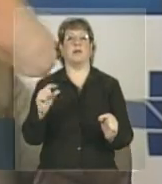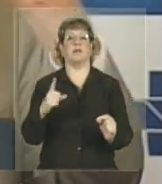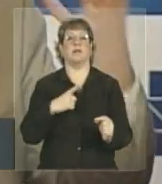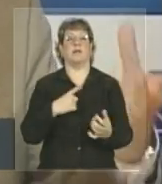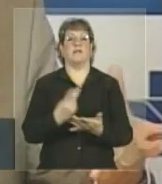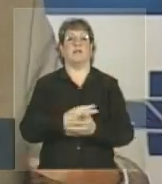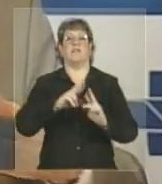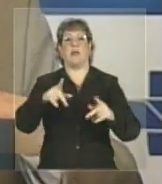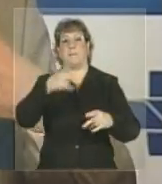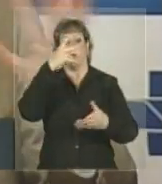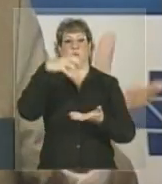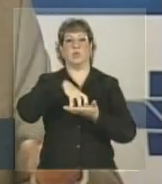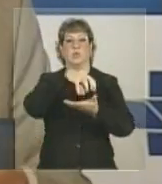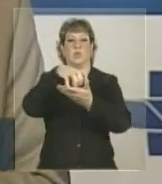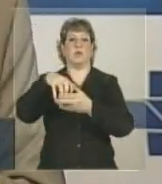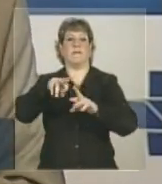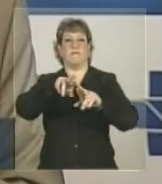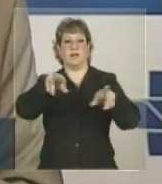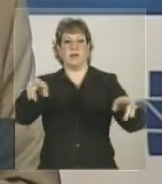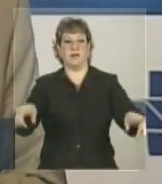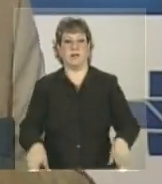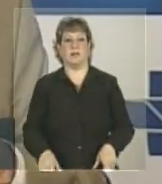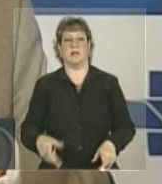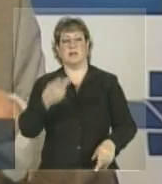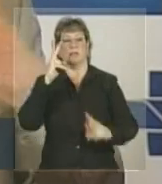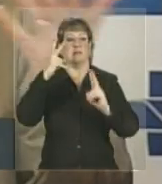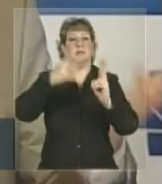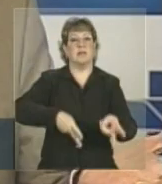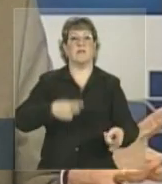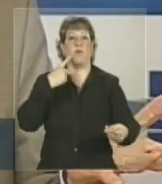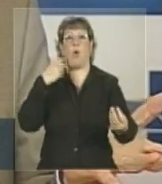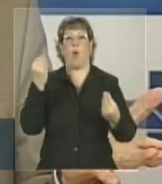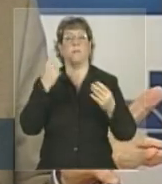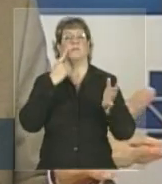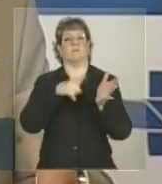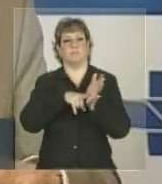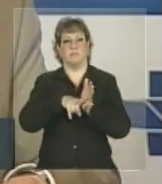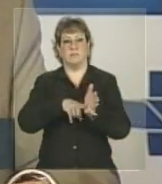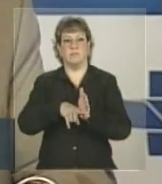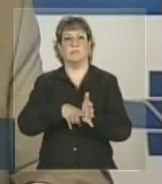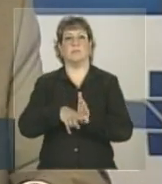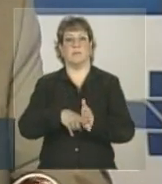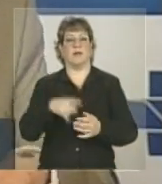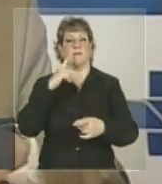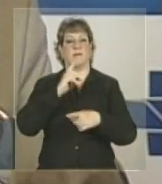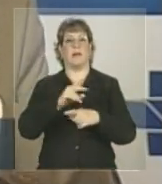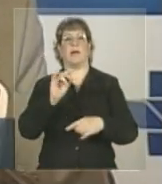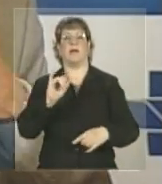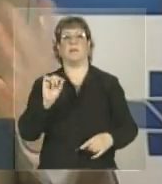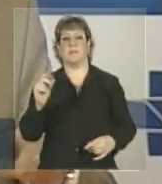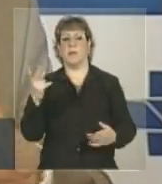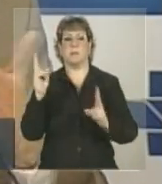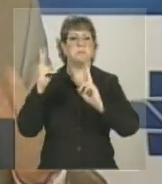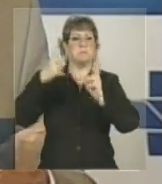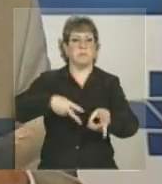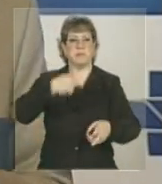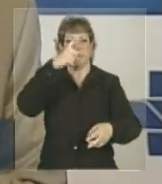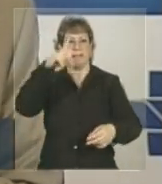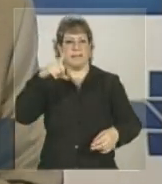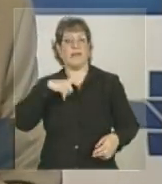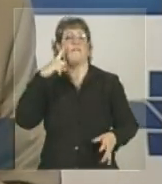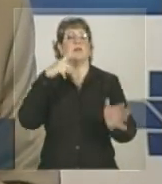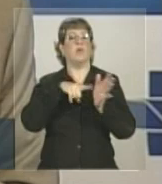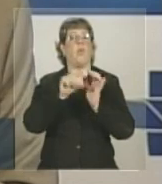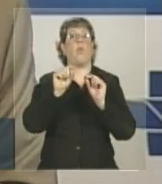estranho, gente de grupo diferente sendo internado, está sendo expandida, inclusive, a vigilância de influenza no Brasil, com um repasse para estados